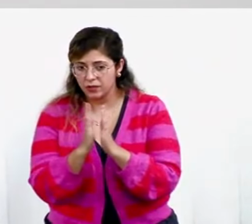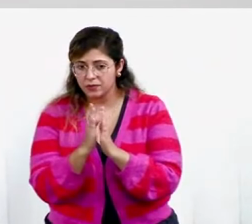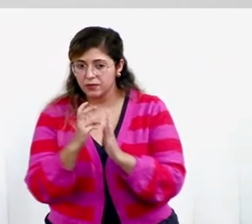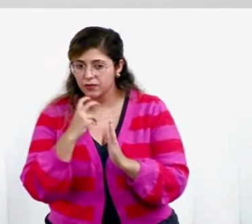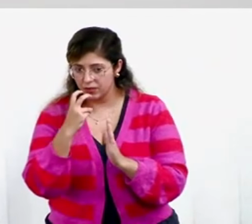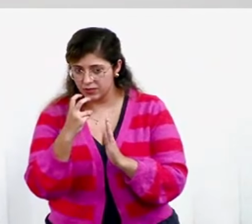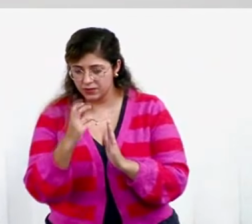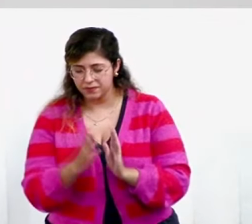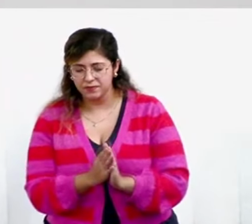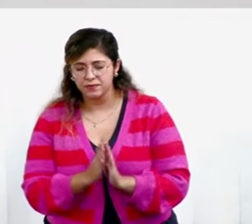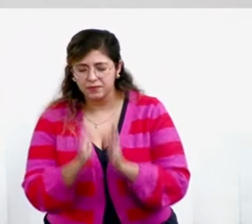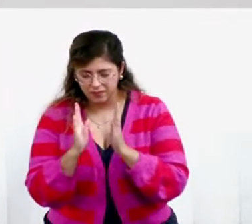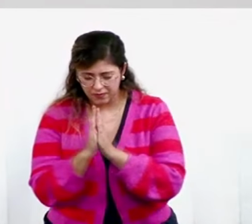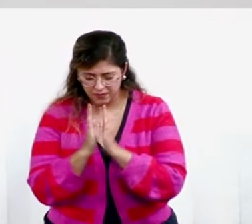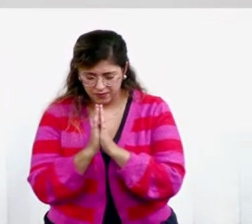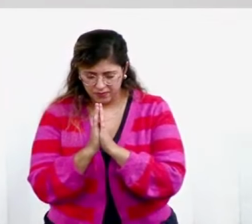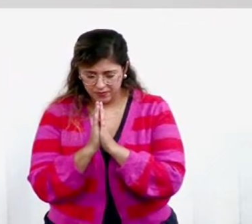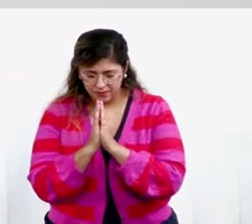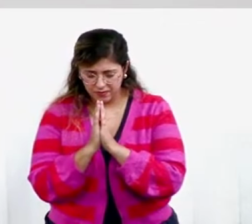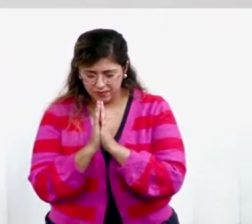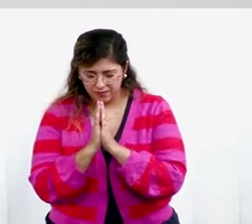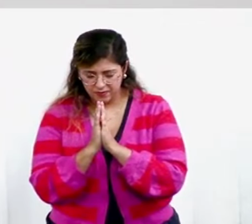Ore a Deus.